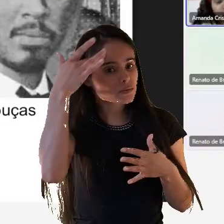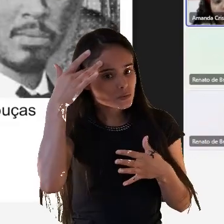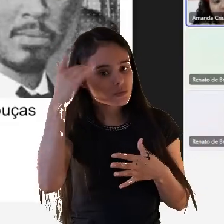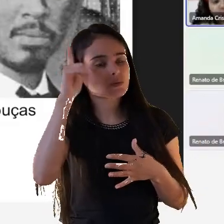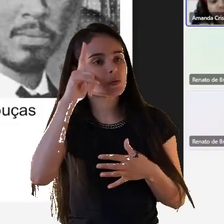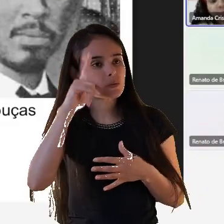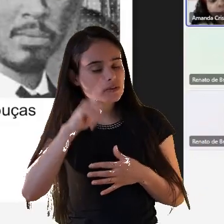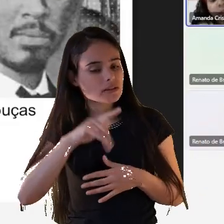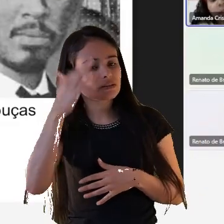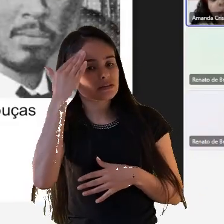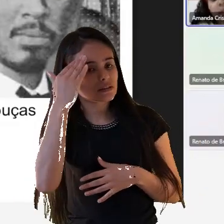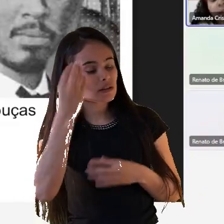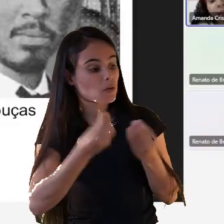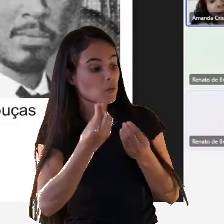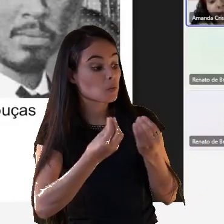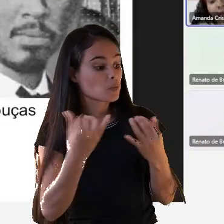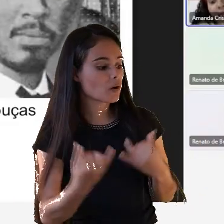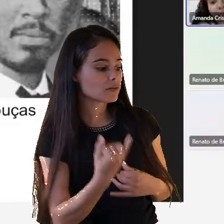Alves Marques.